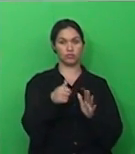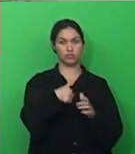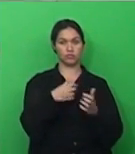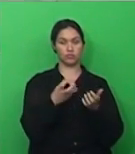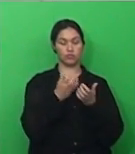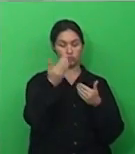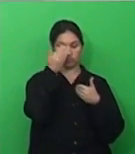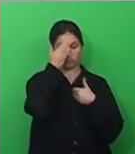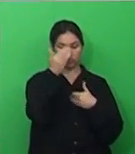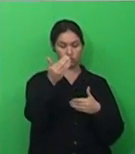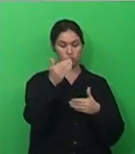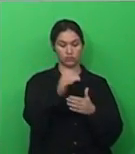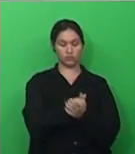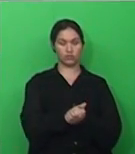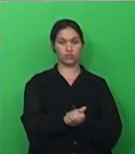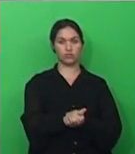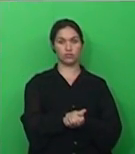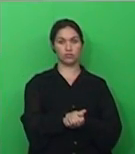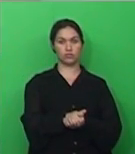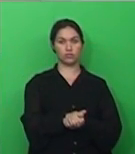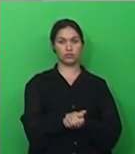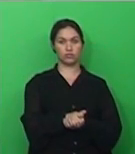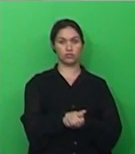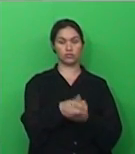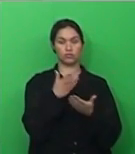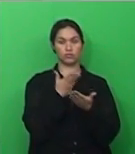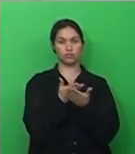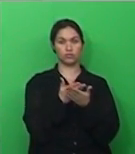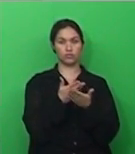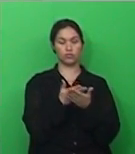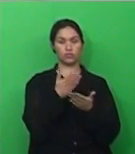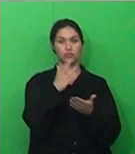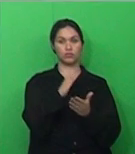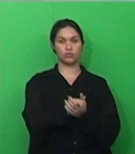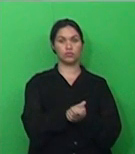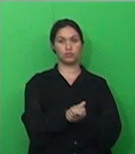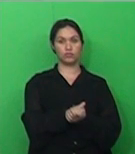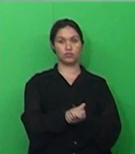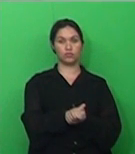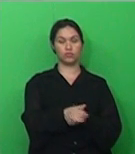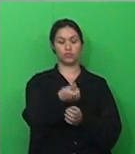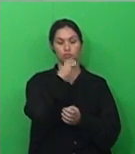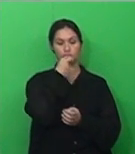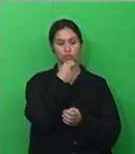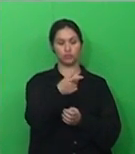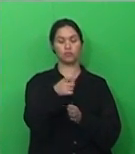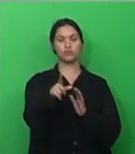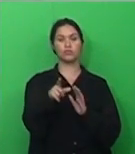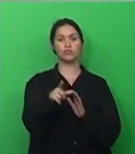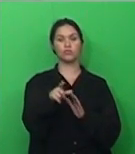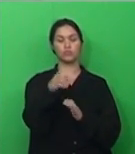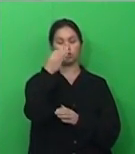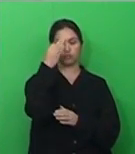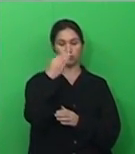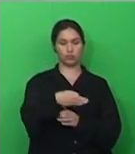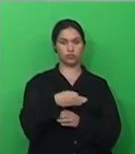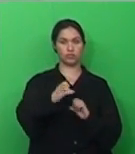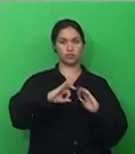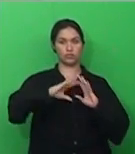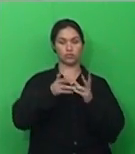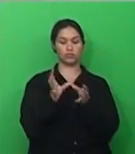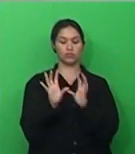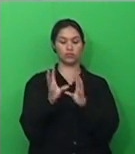agradecer a legística da casa, que analisou e deu parecer pela legalidade, a todas as comissões que emitiram